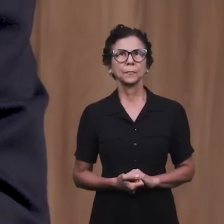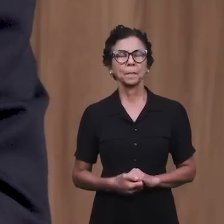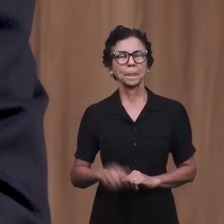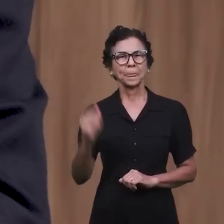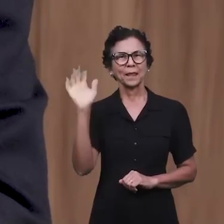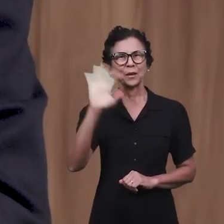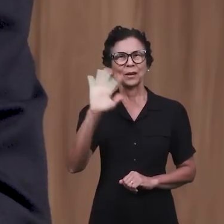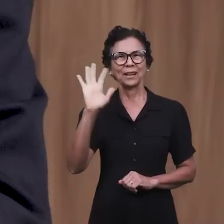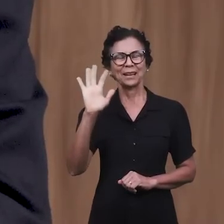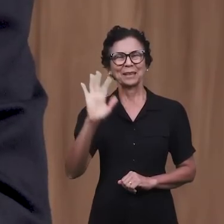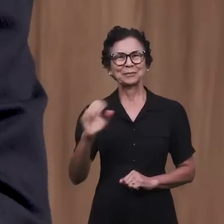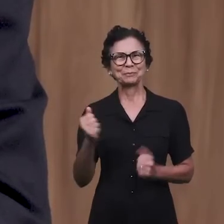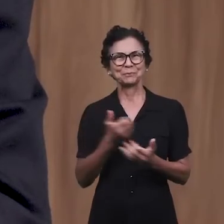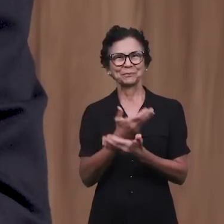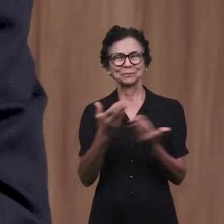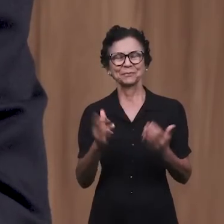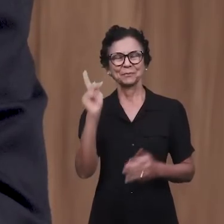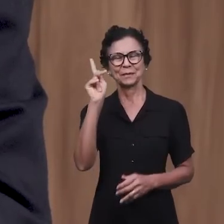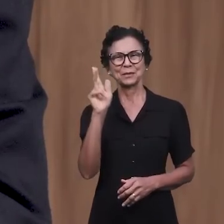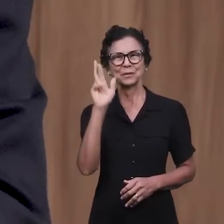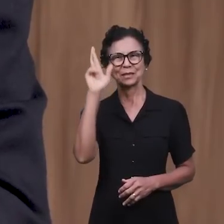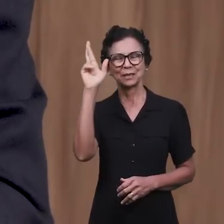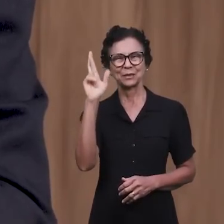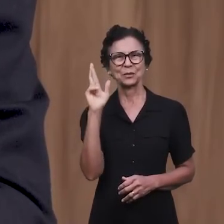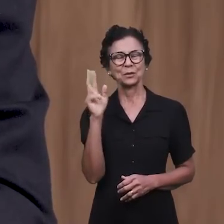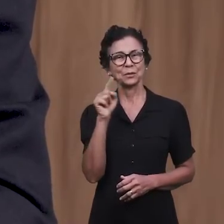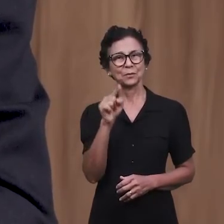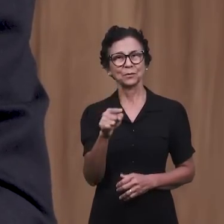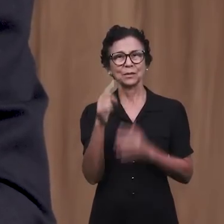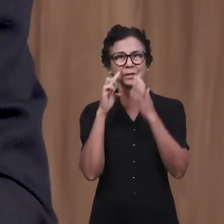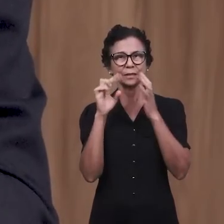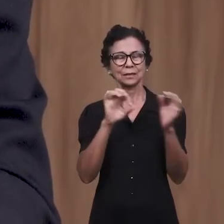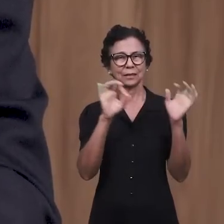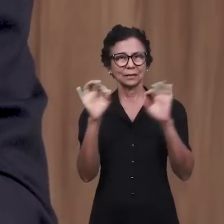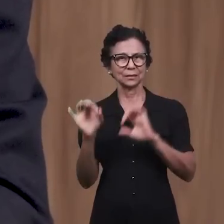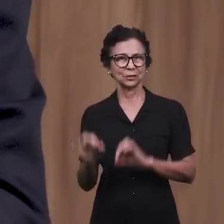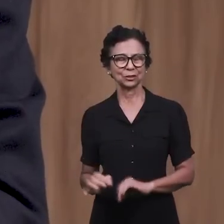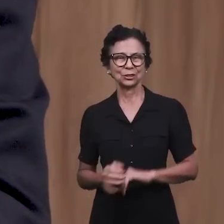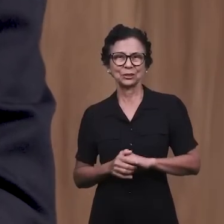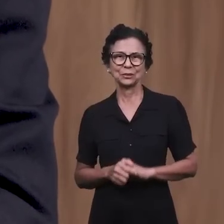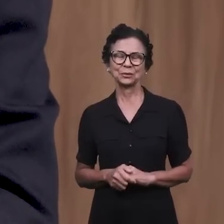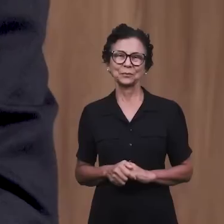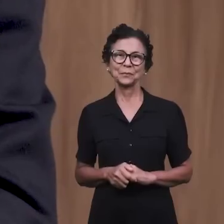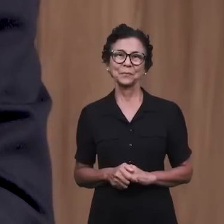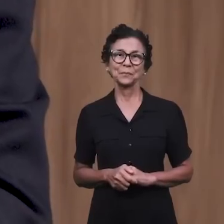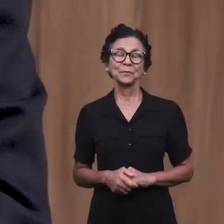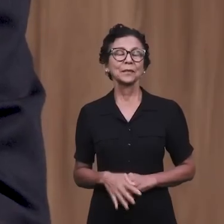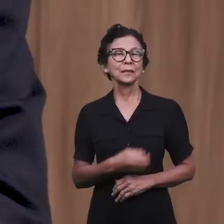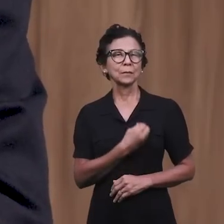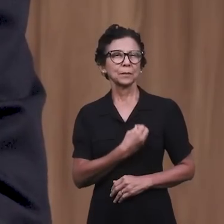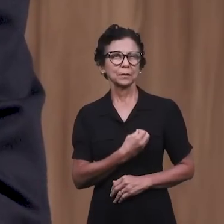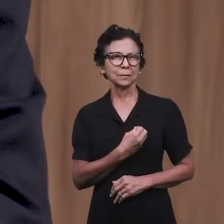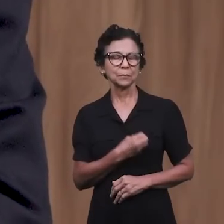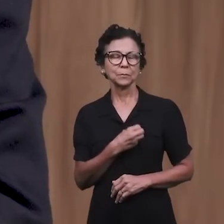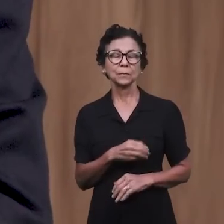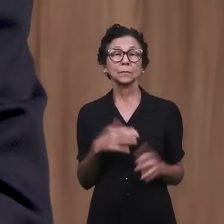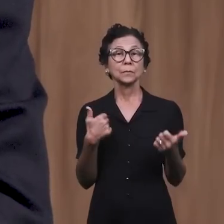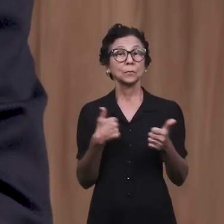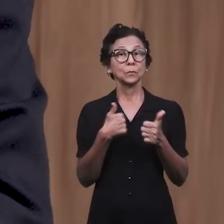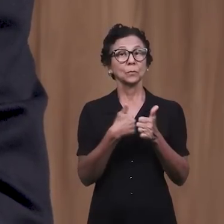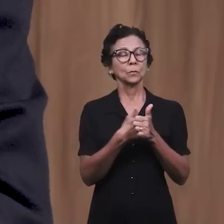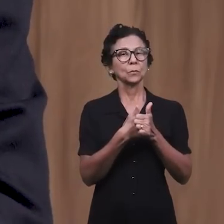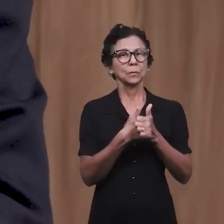Olá, eu quero cumprimentar todos com a paz do Senhor, a você que está participando, o senhor, a senhora que está participando conosco, acompanhando